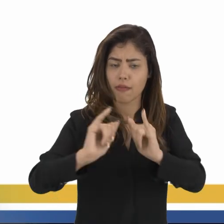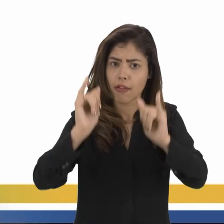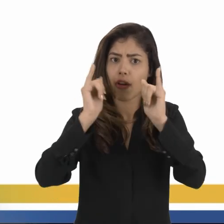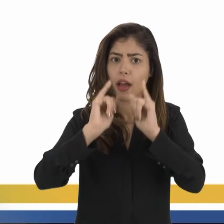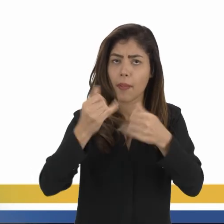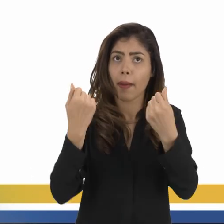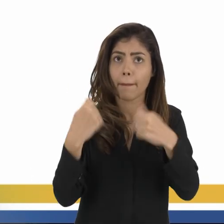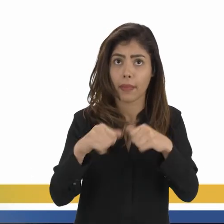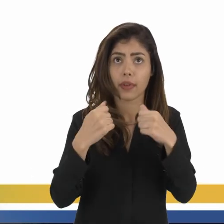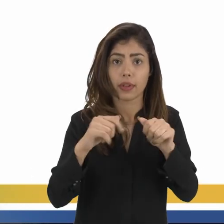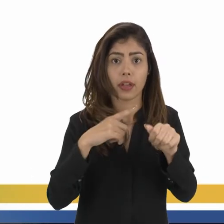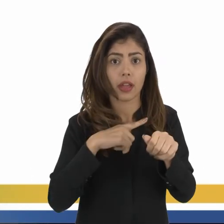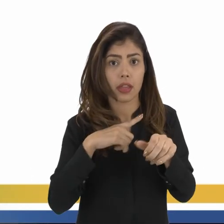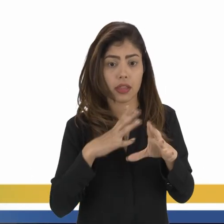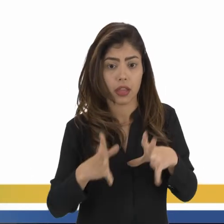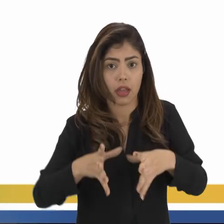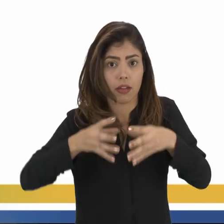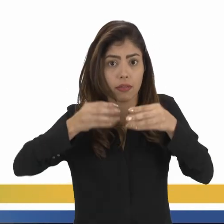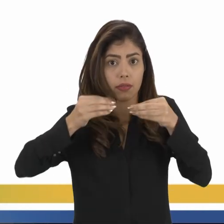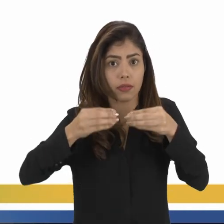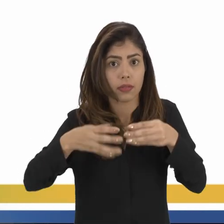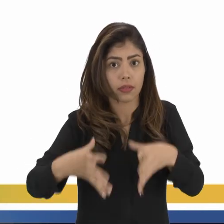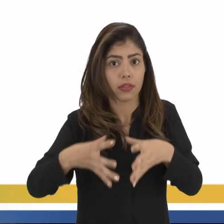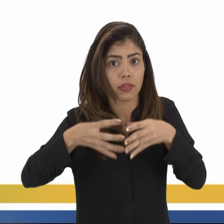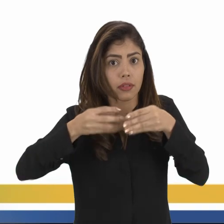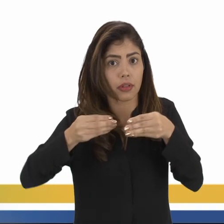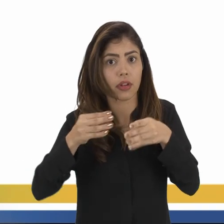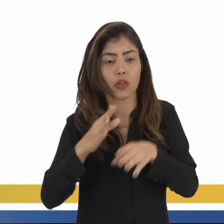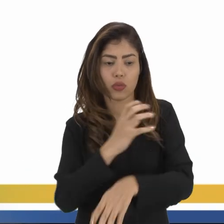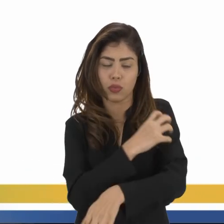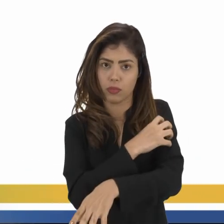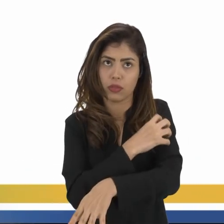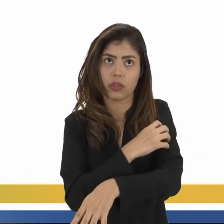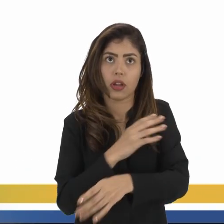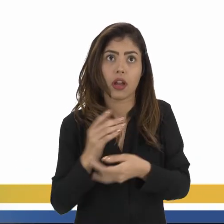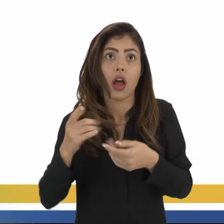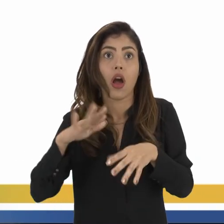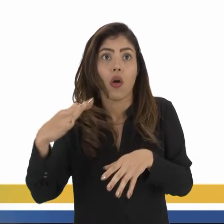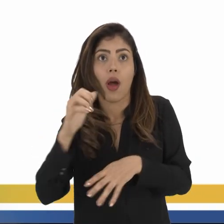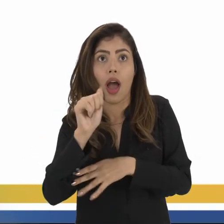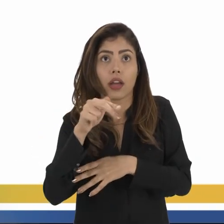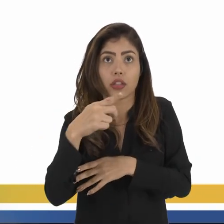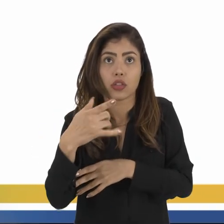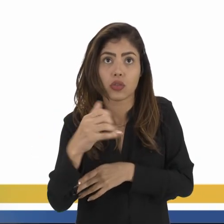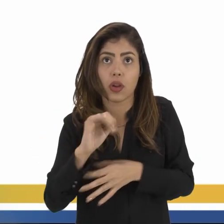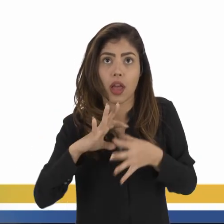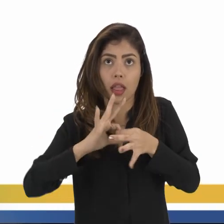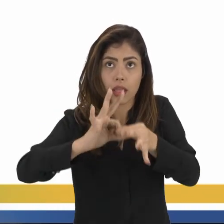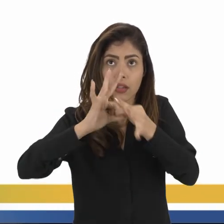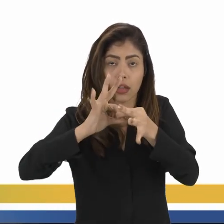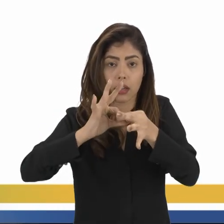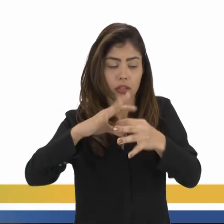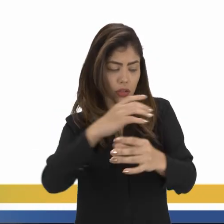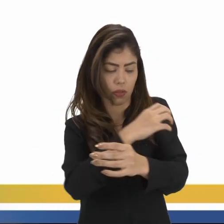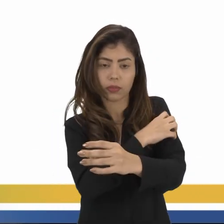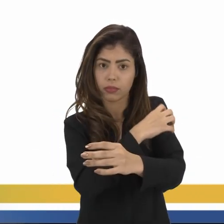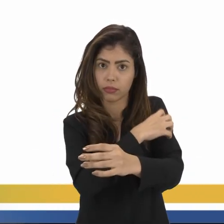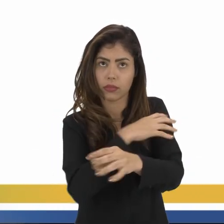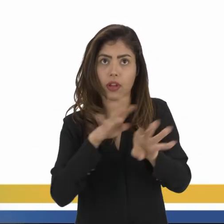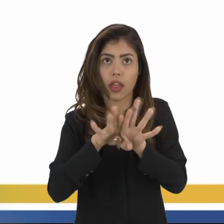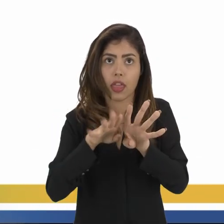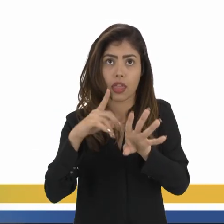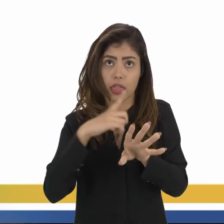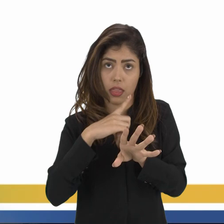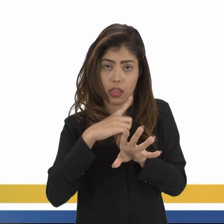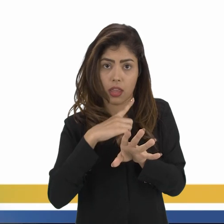a necessidade dessa contração muscular. Então, na extremidade do axônio, ligado ao nosso músculo, acontece